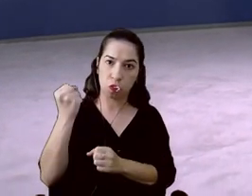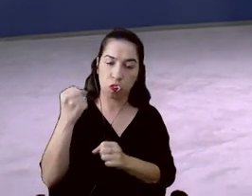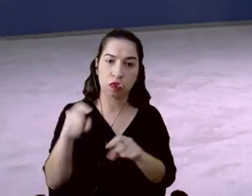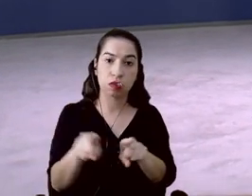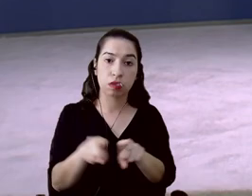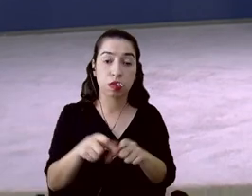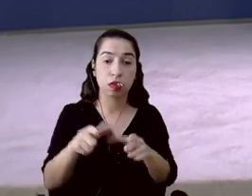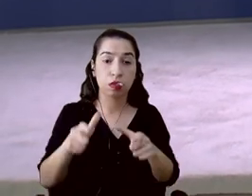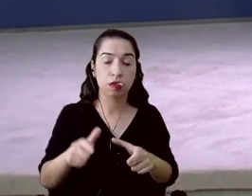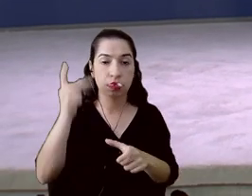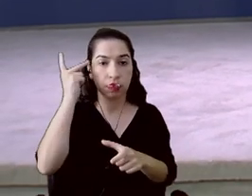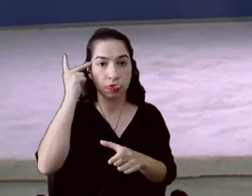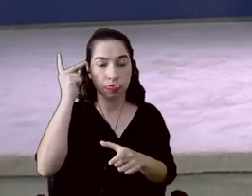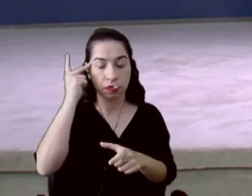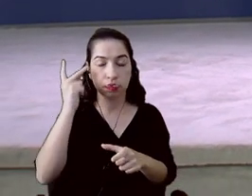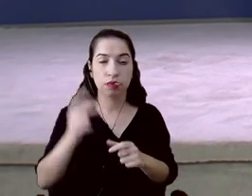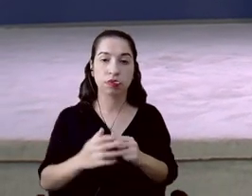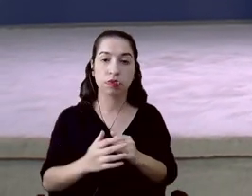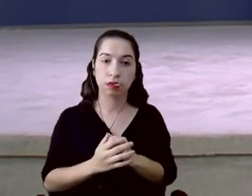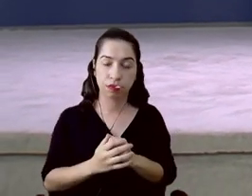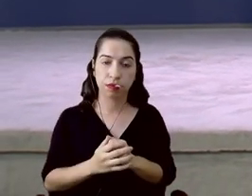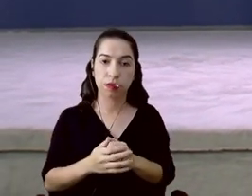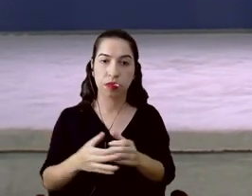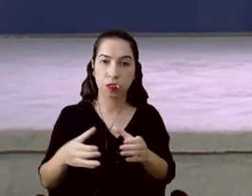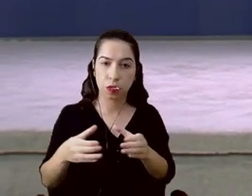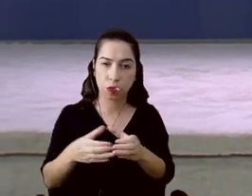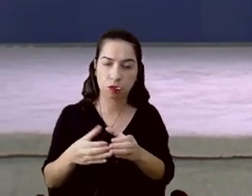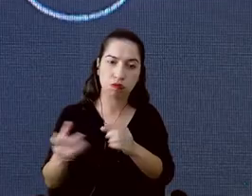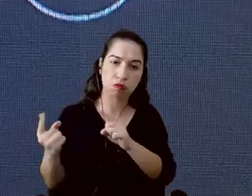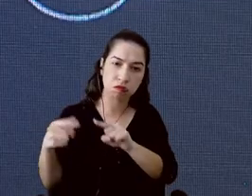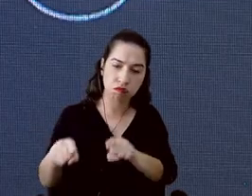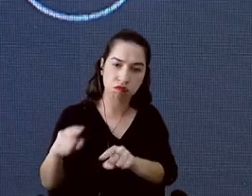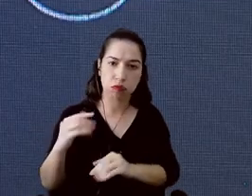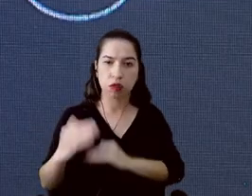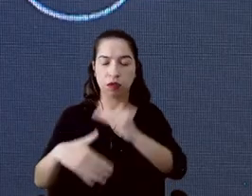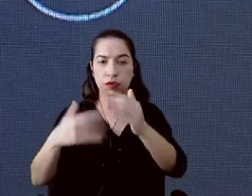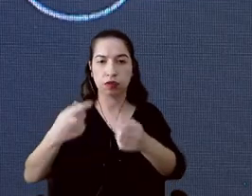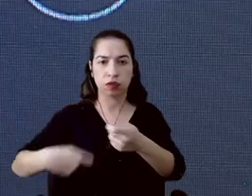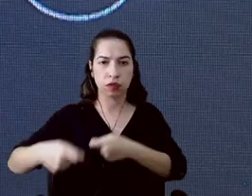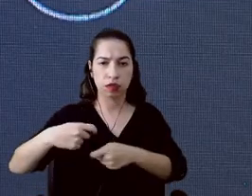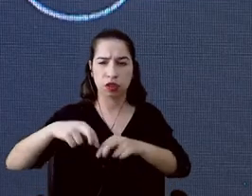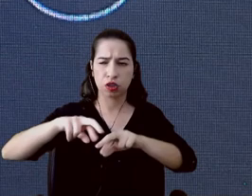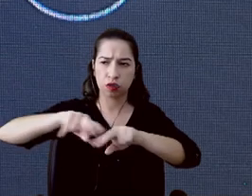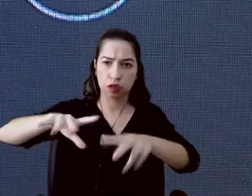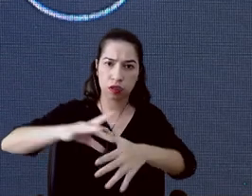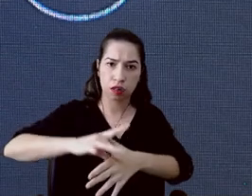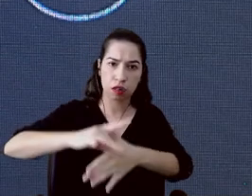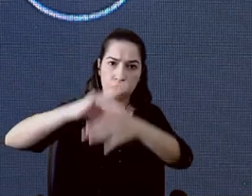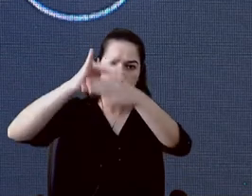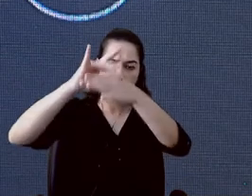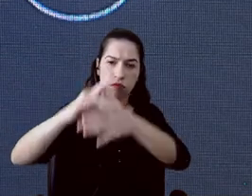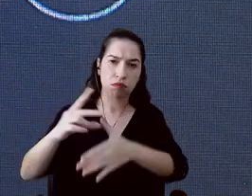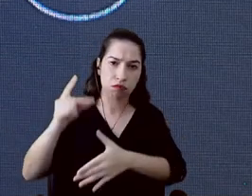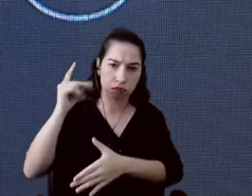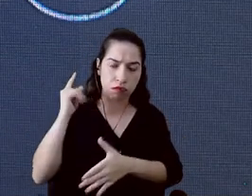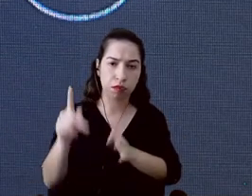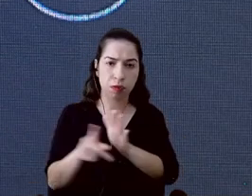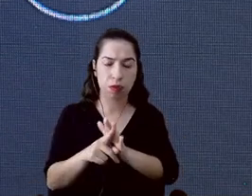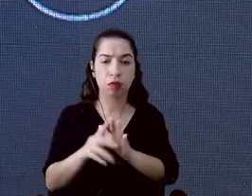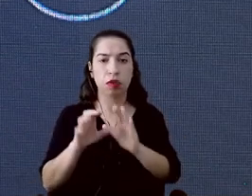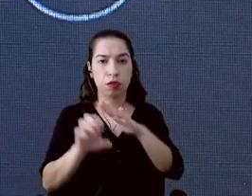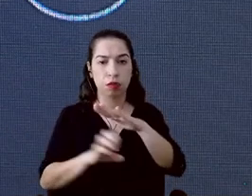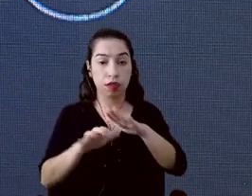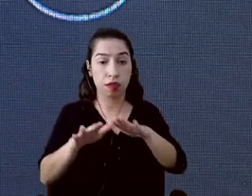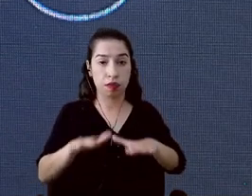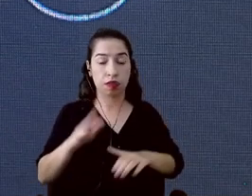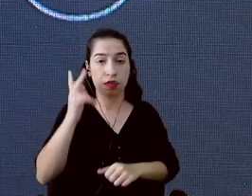né que todo o time de parceria desenvolvimento negócios várias lideranças sendo da empresa já fica em São Paulo a gente